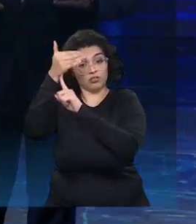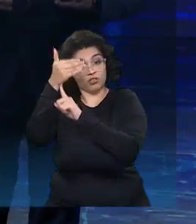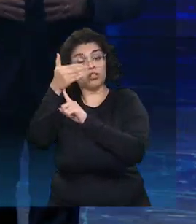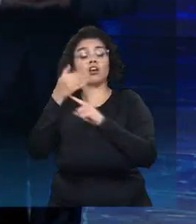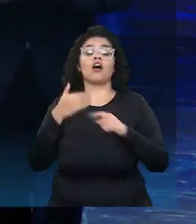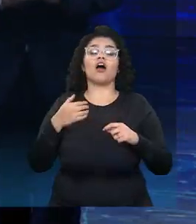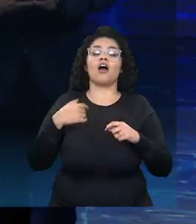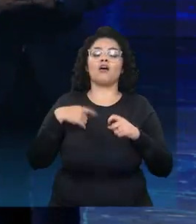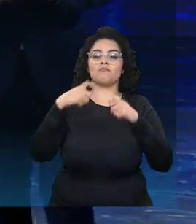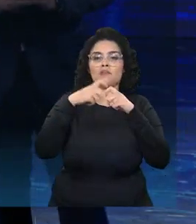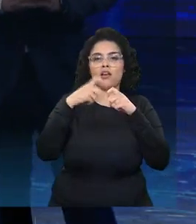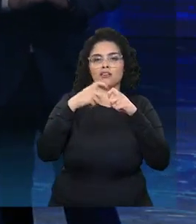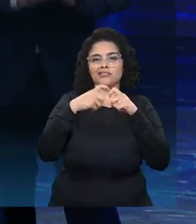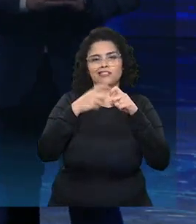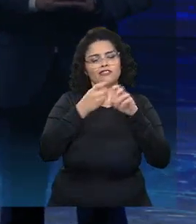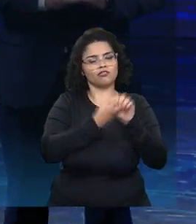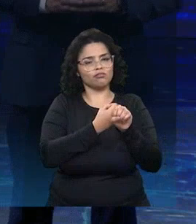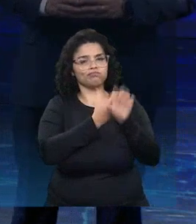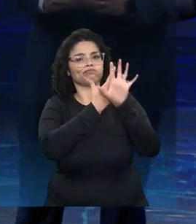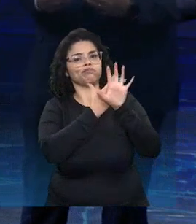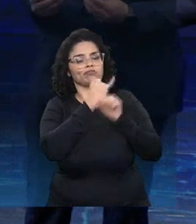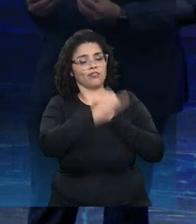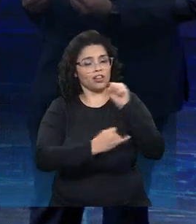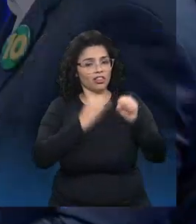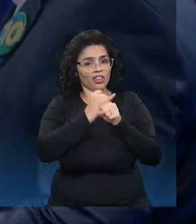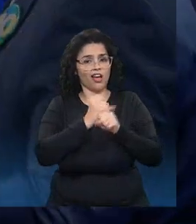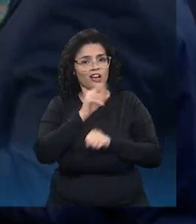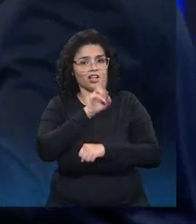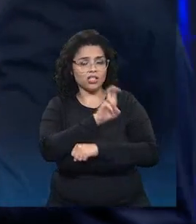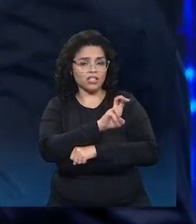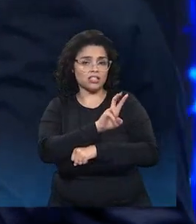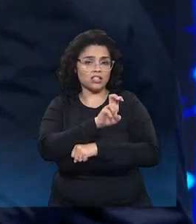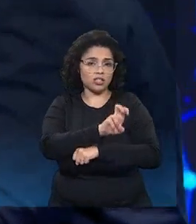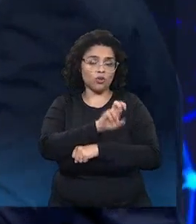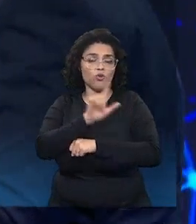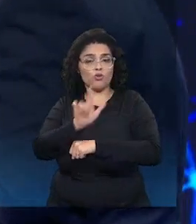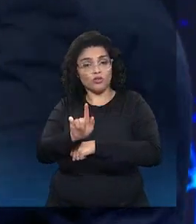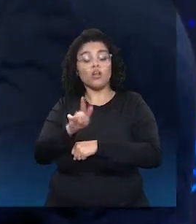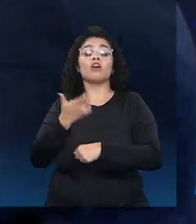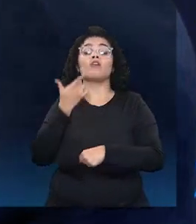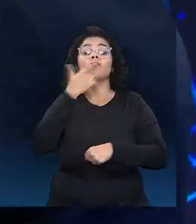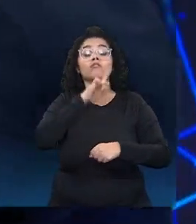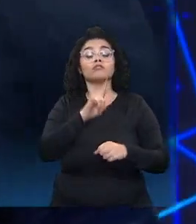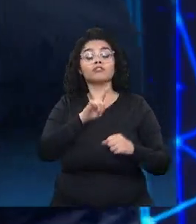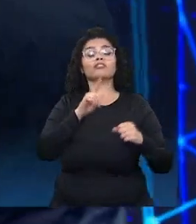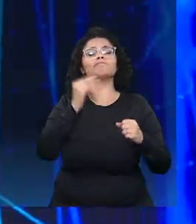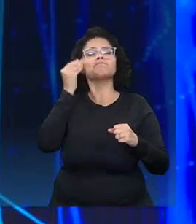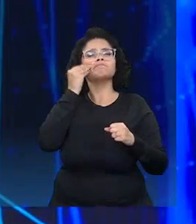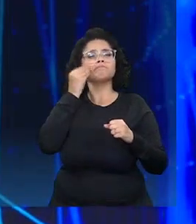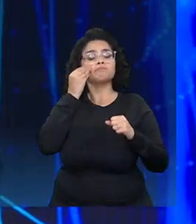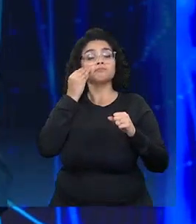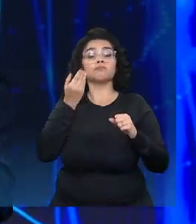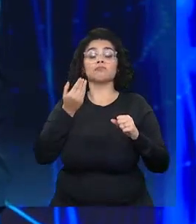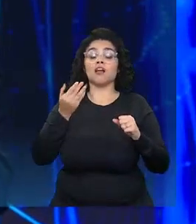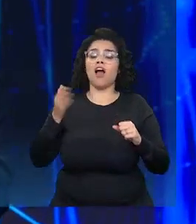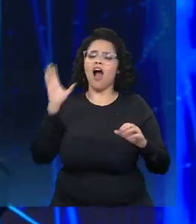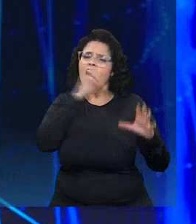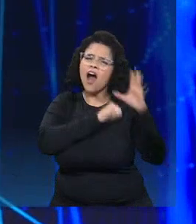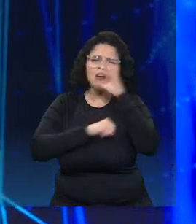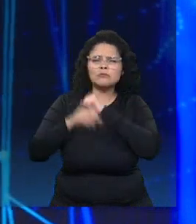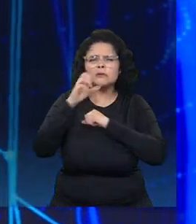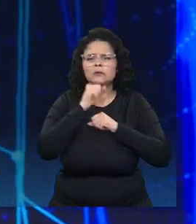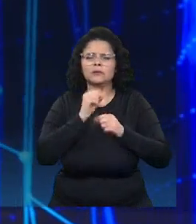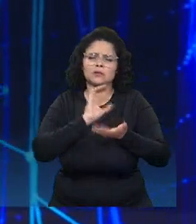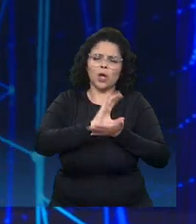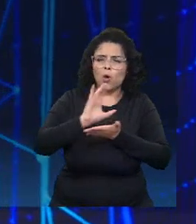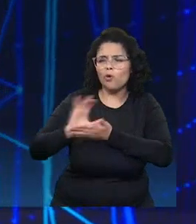5g vai fazer no final das contas com que a gente diminua que o que a gente tem um aumento de eficiência com relação